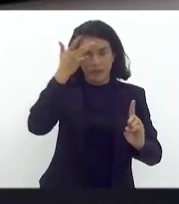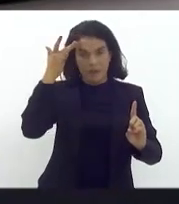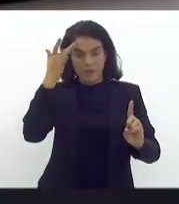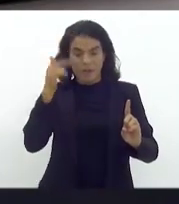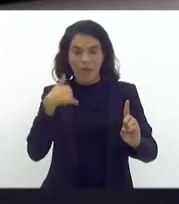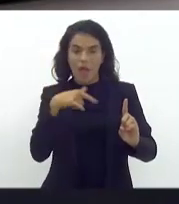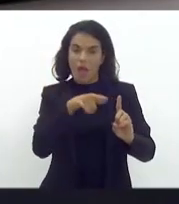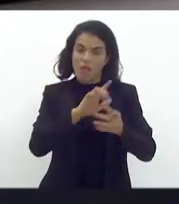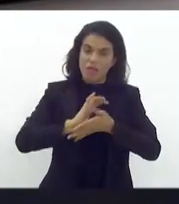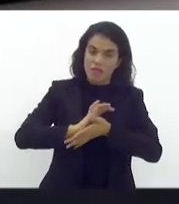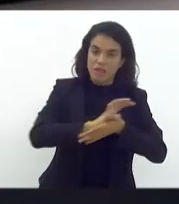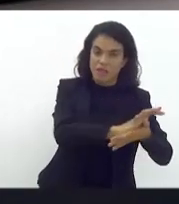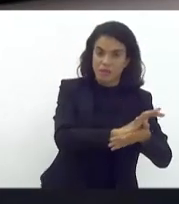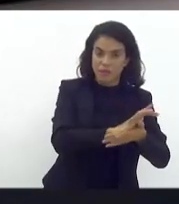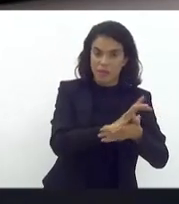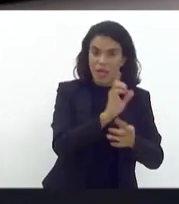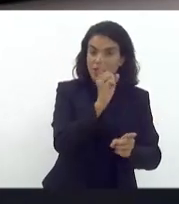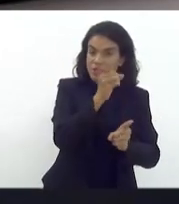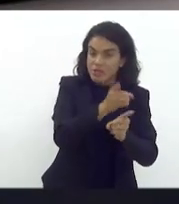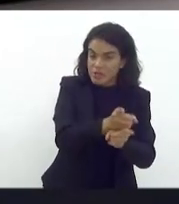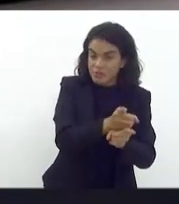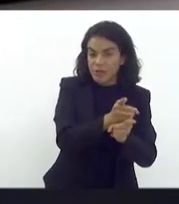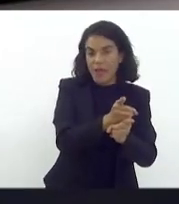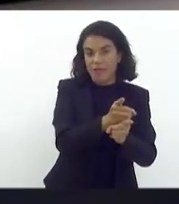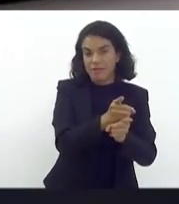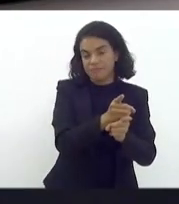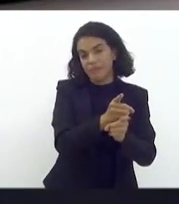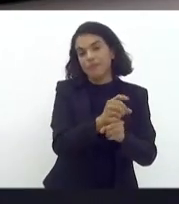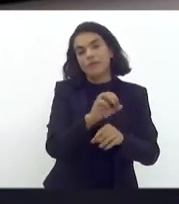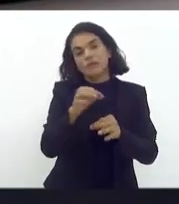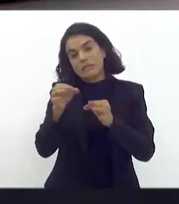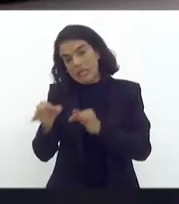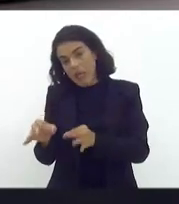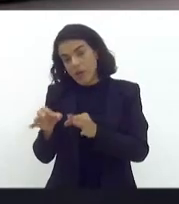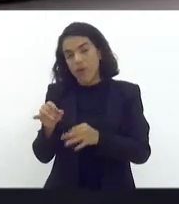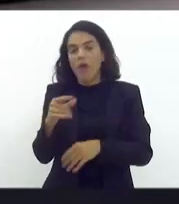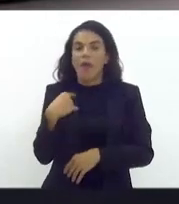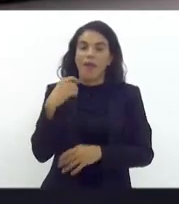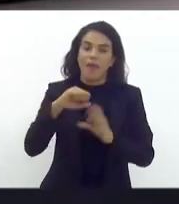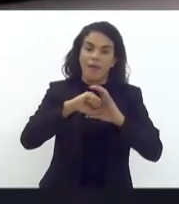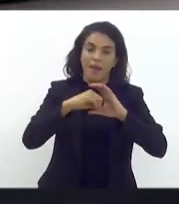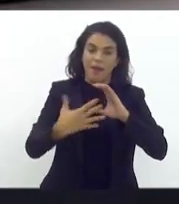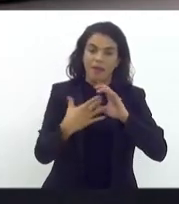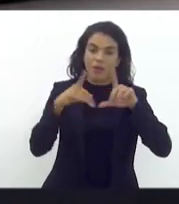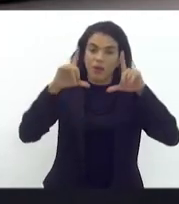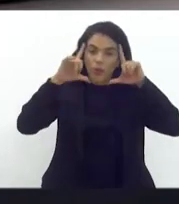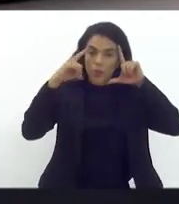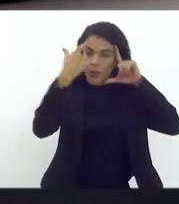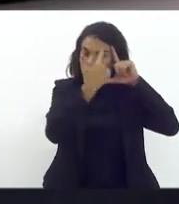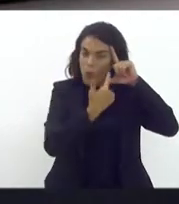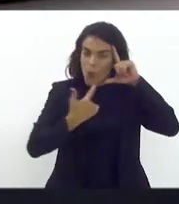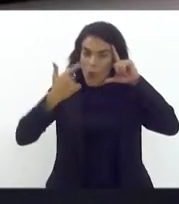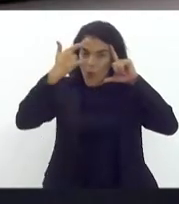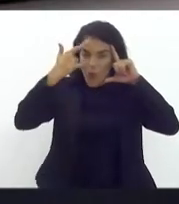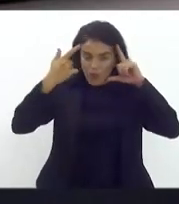discriminar e identificar corretamente alguém são características do rosto dela e não outros aspectos e daí